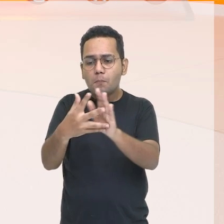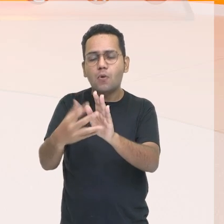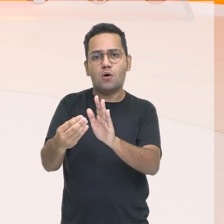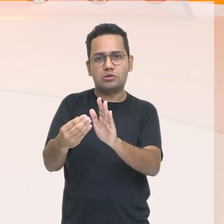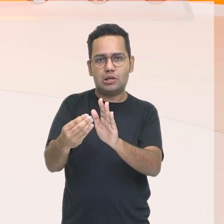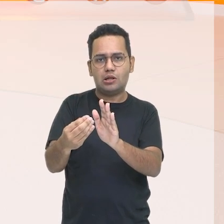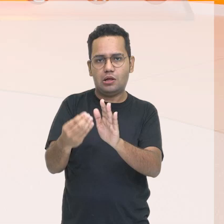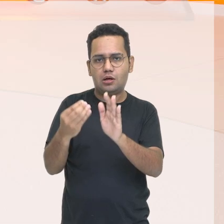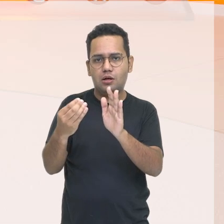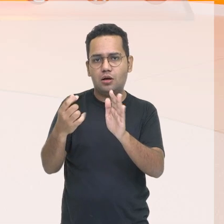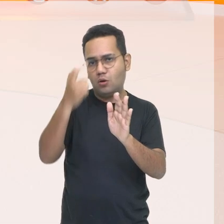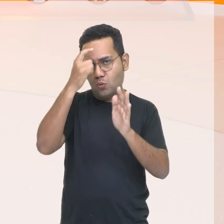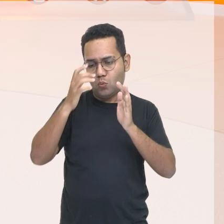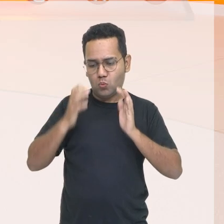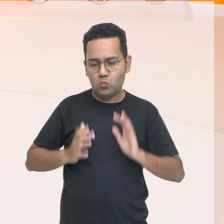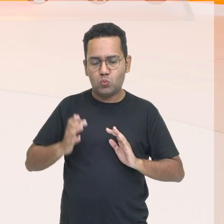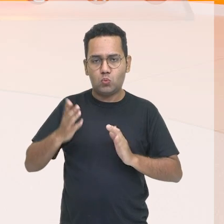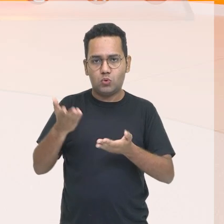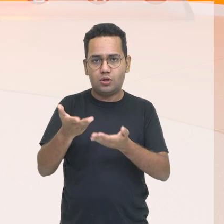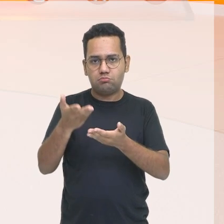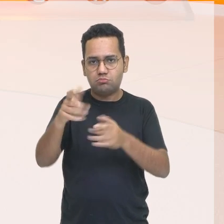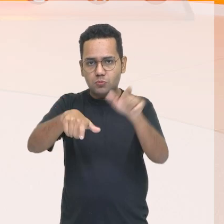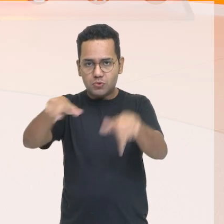acontece em várias instâncias, né?